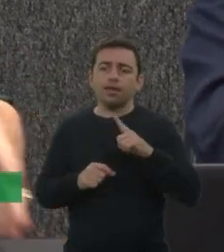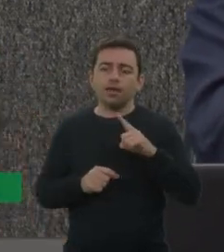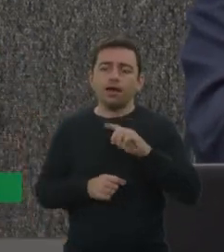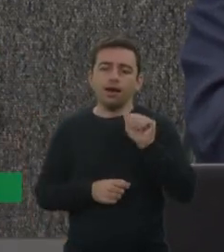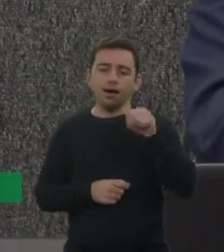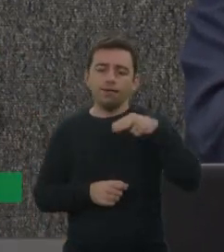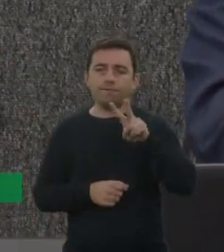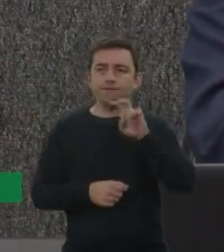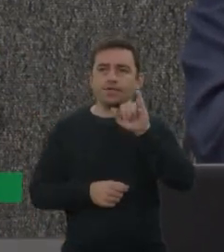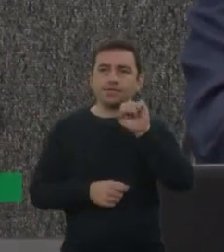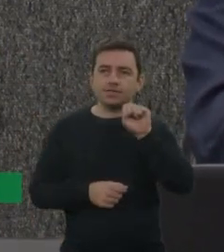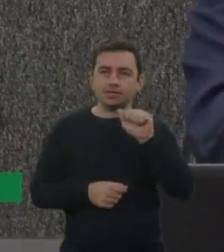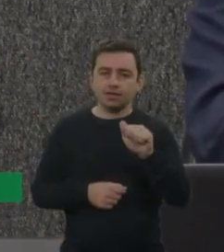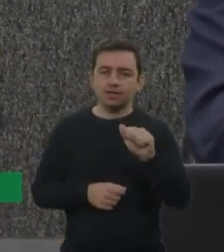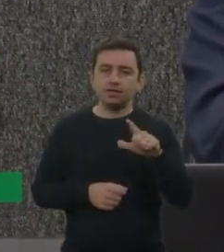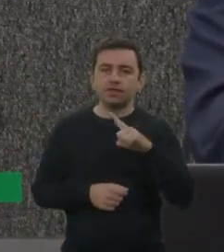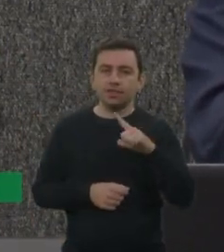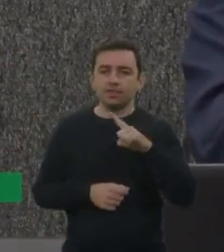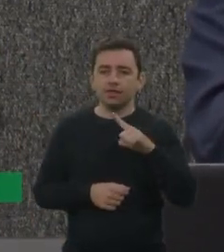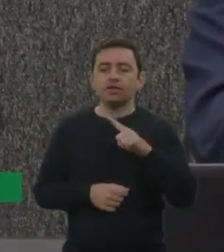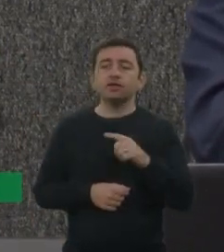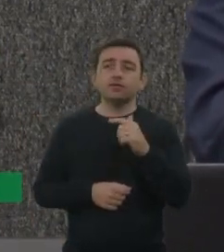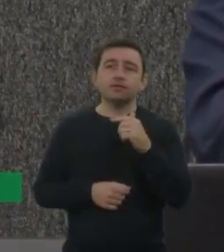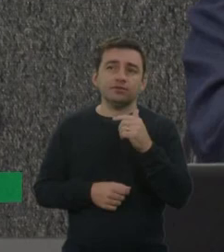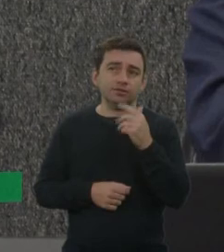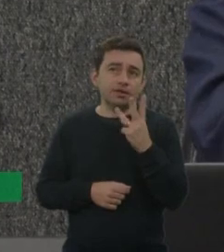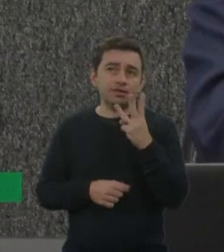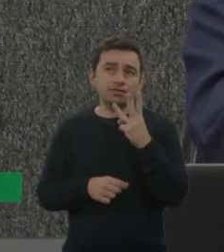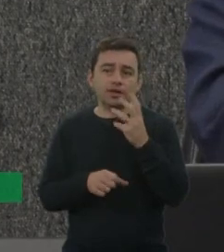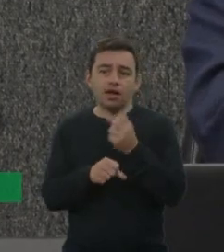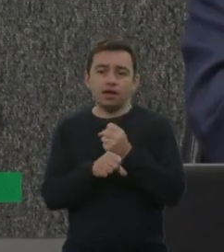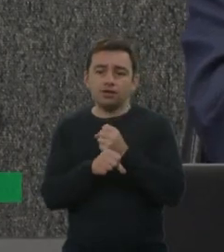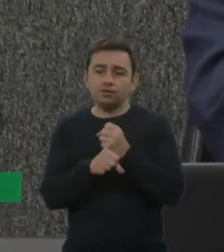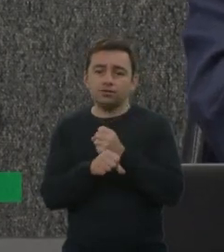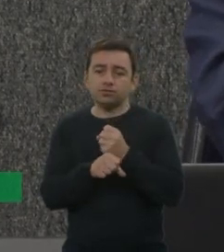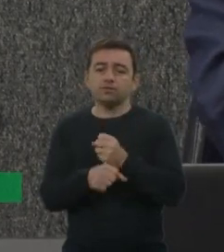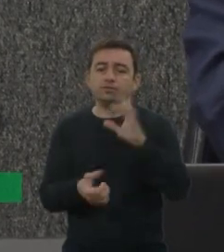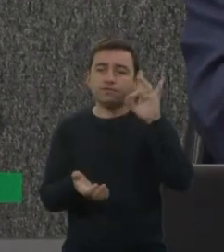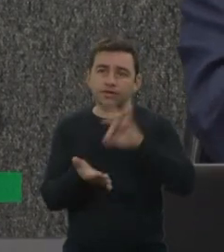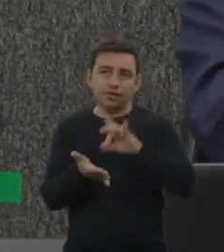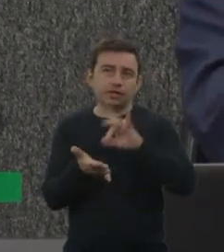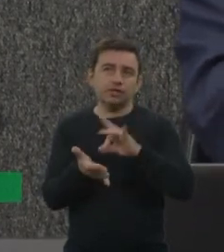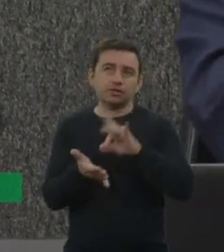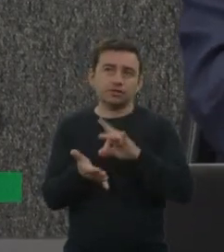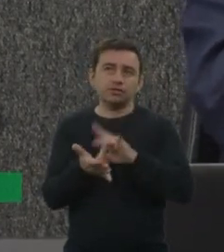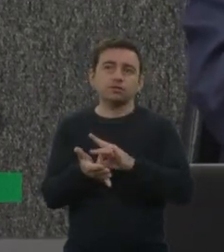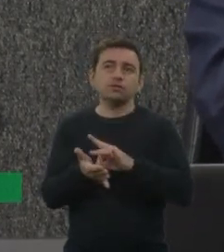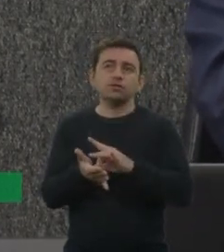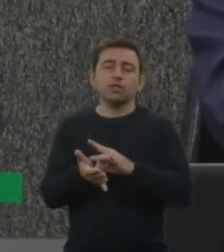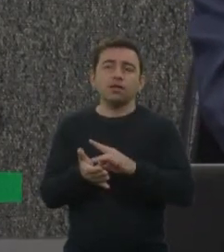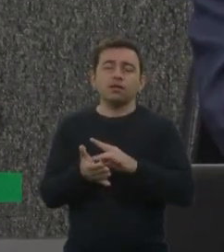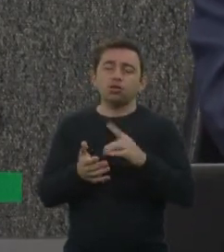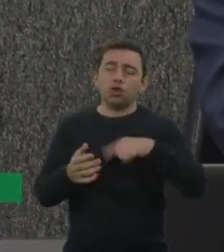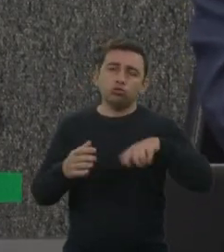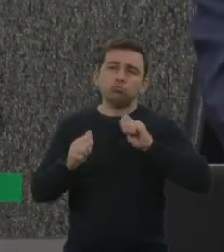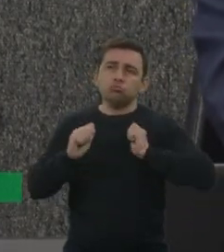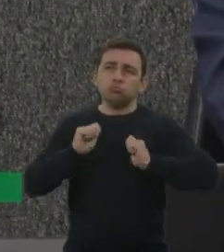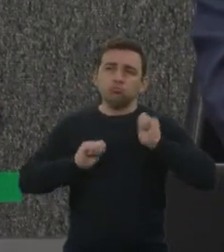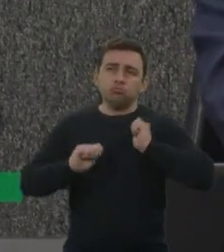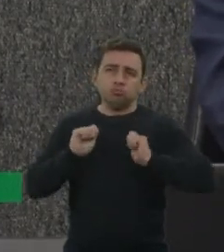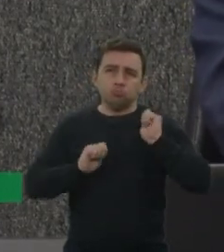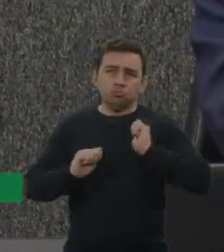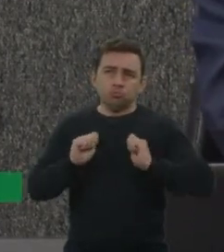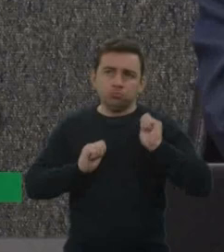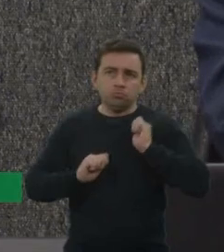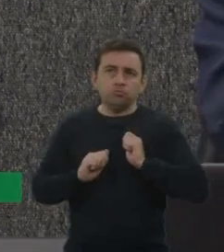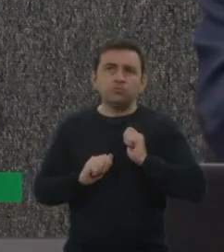3 anos, sabemos que nos outros países realmente era até 6 meses, mas a gente tinha expectativa que, pelo menos, a gente conseguisse,